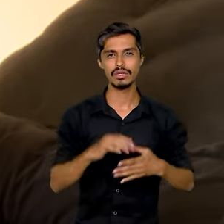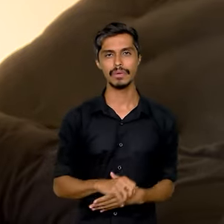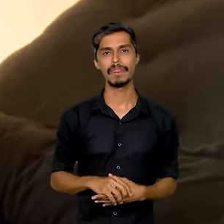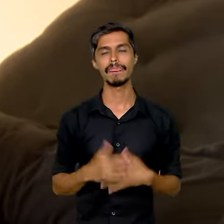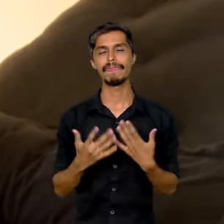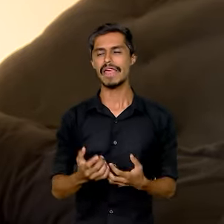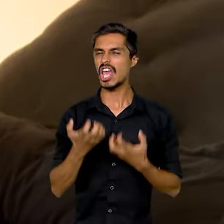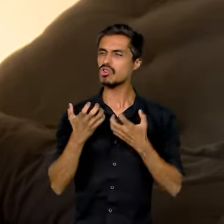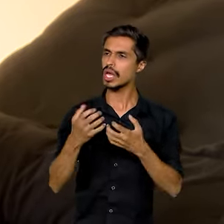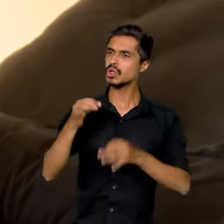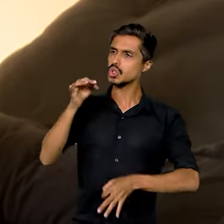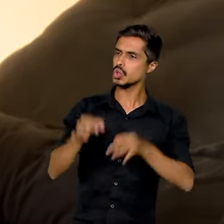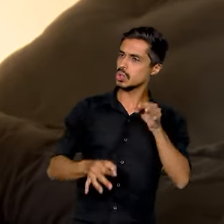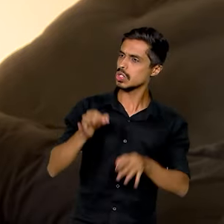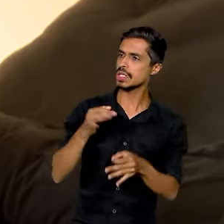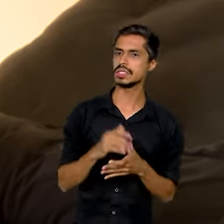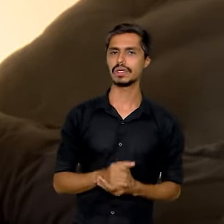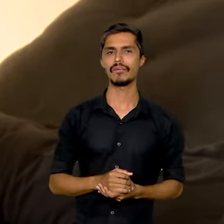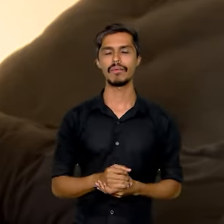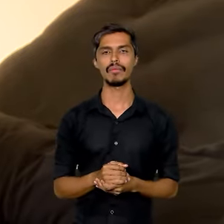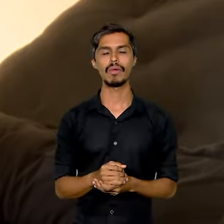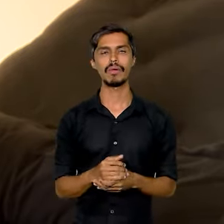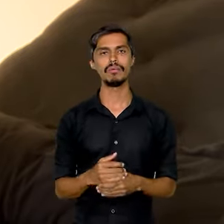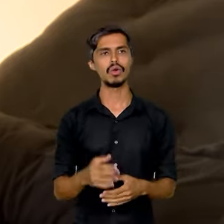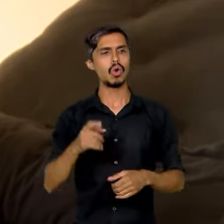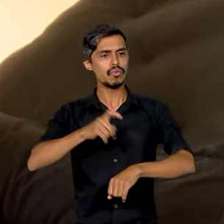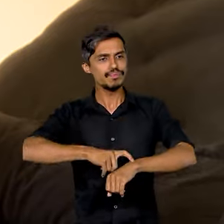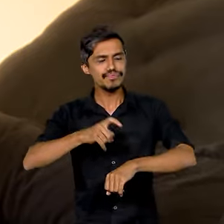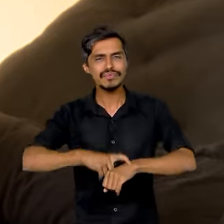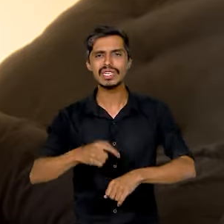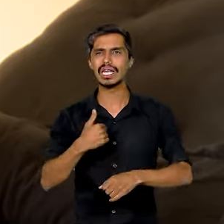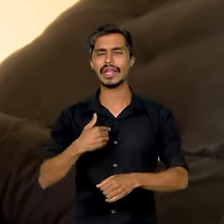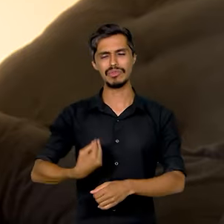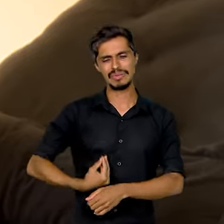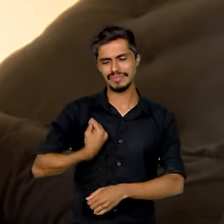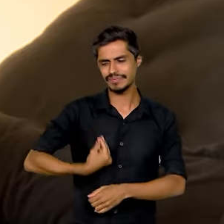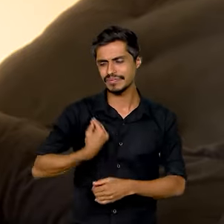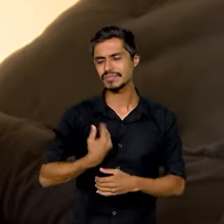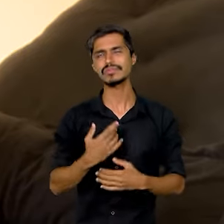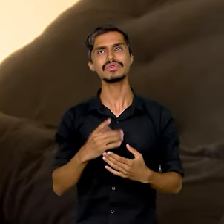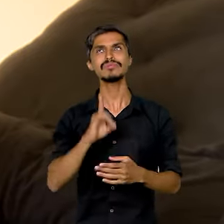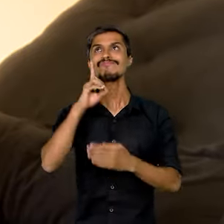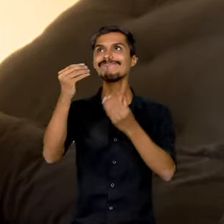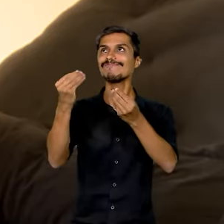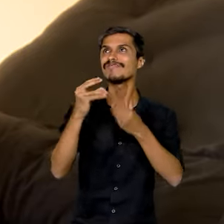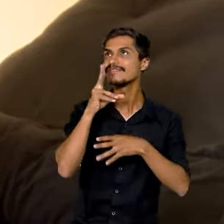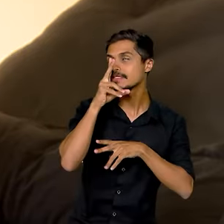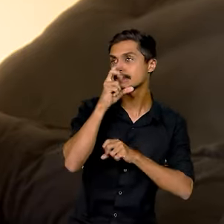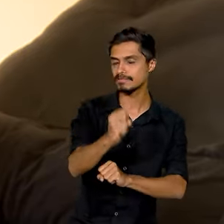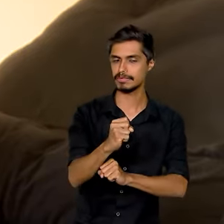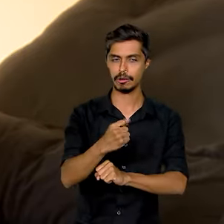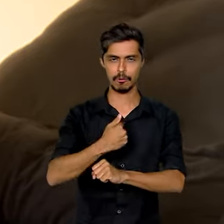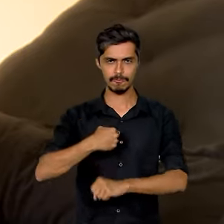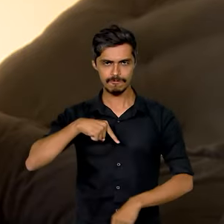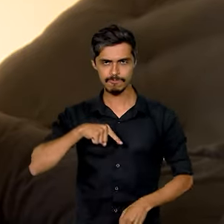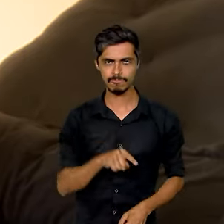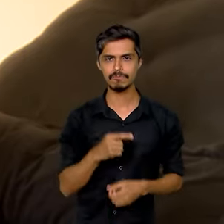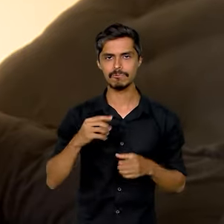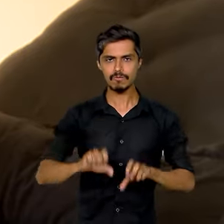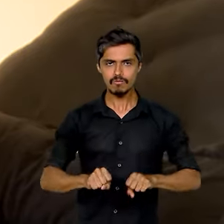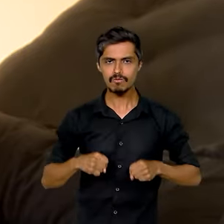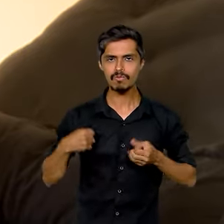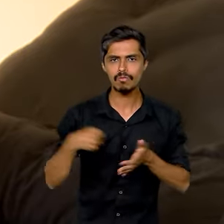eu vou... O tempo que eu puder, enquanto eu existir, Deus vai me dar força, eu vou lutar por